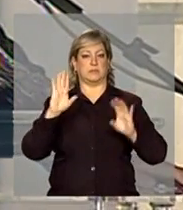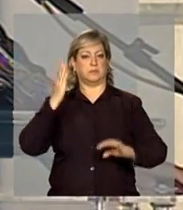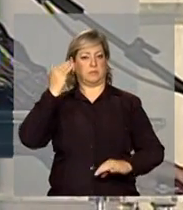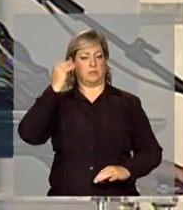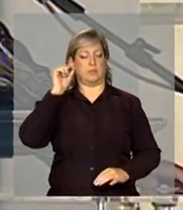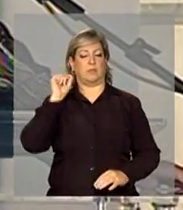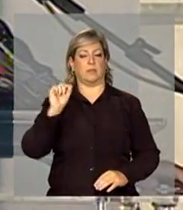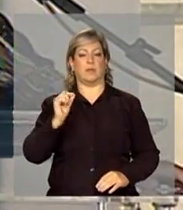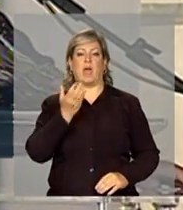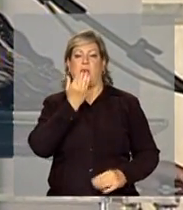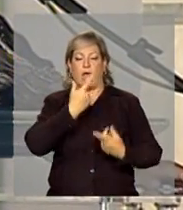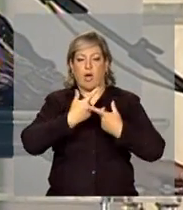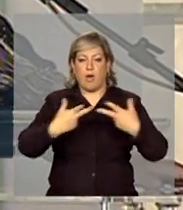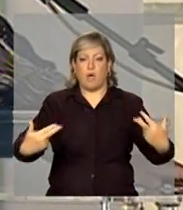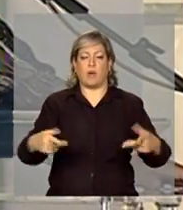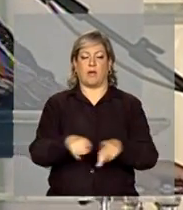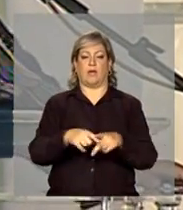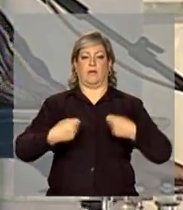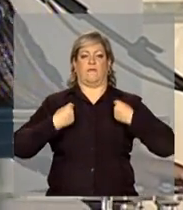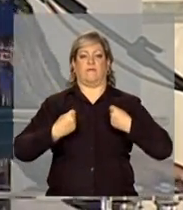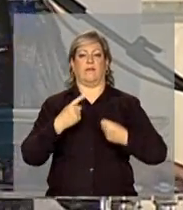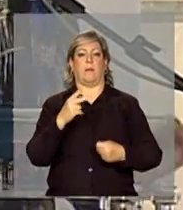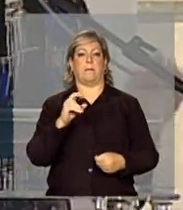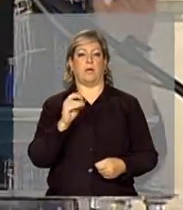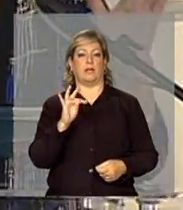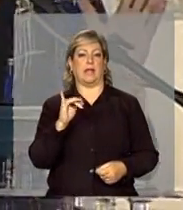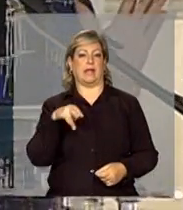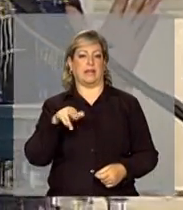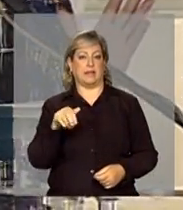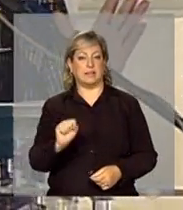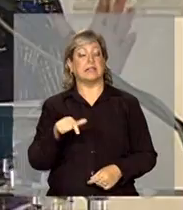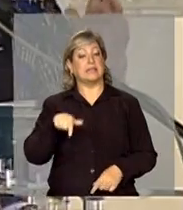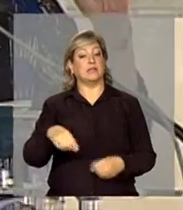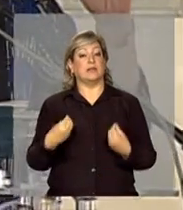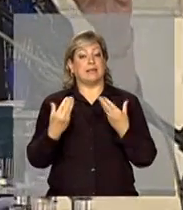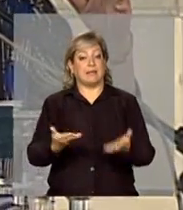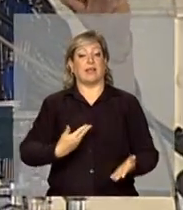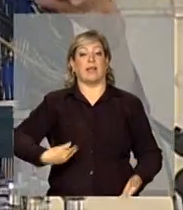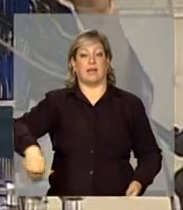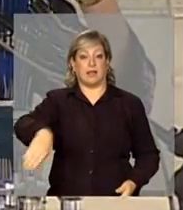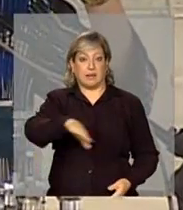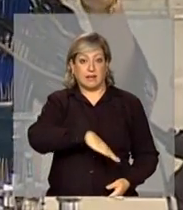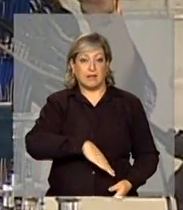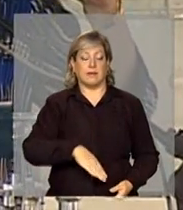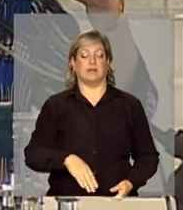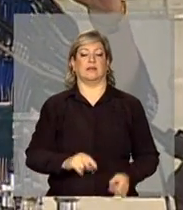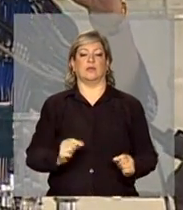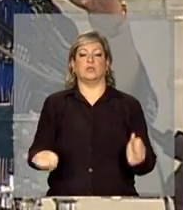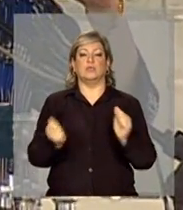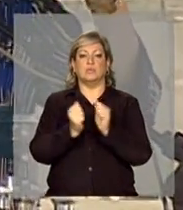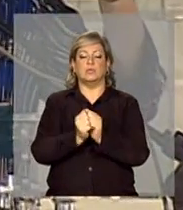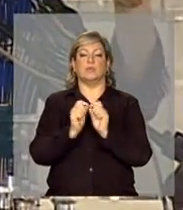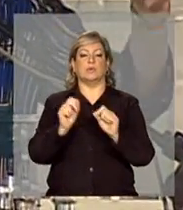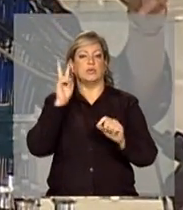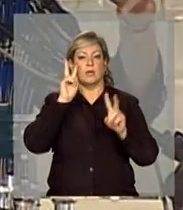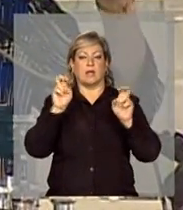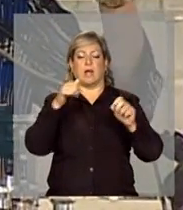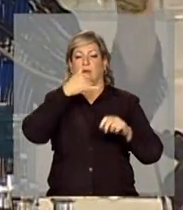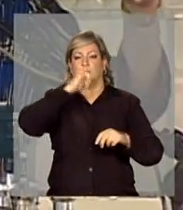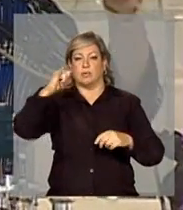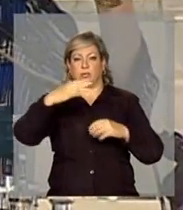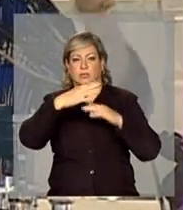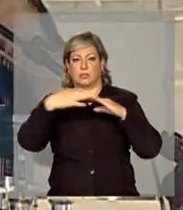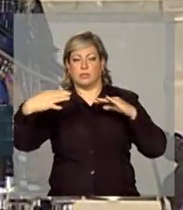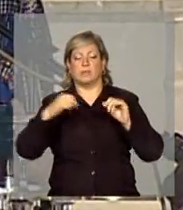de proteínas. Isso nos dá necessariamente, junto com a questão da energia,